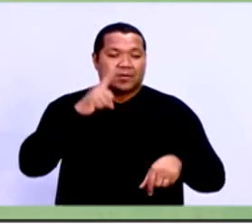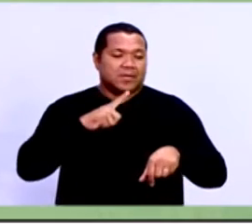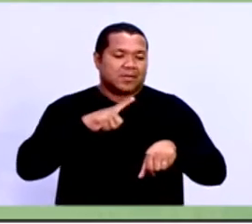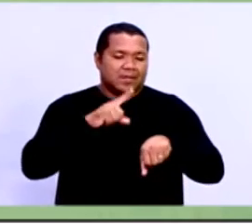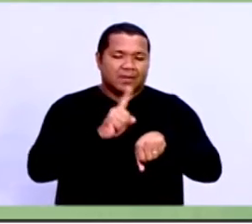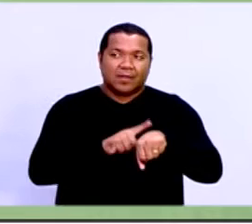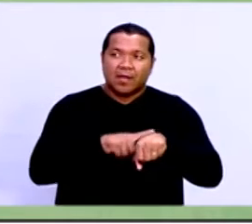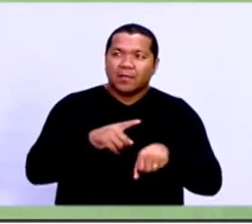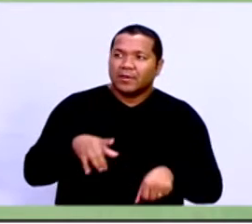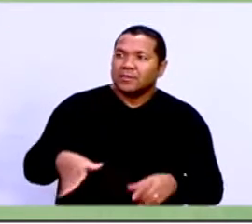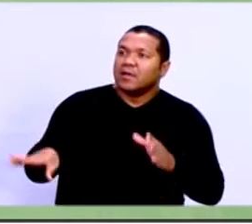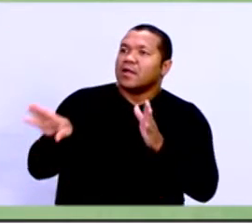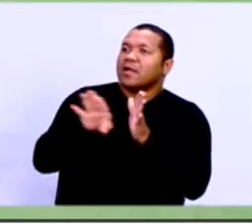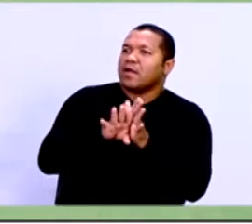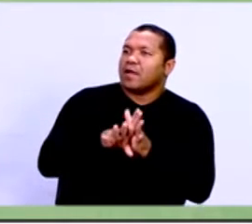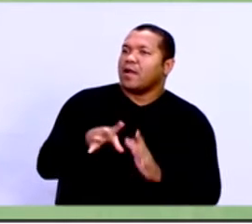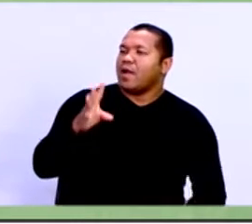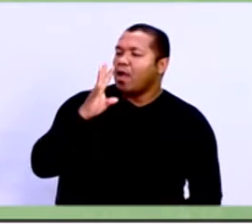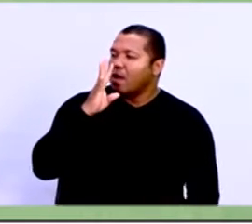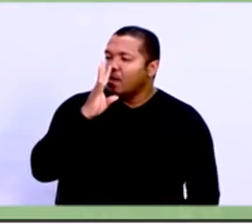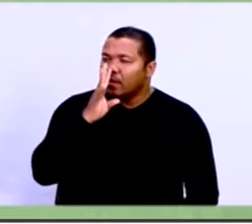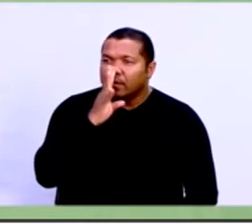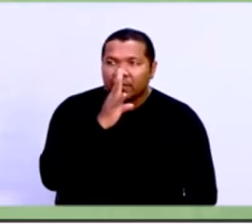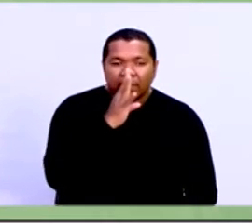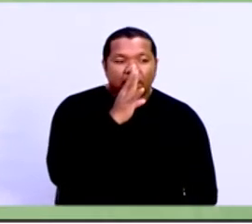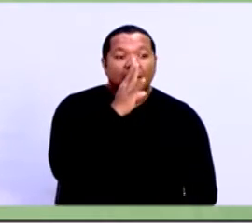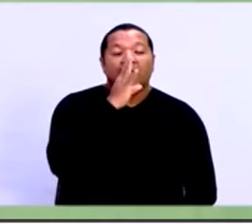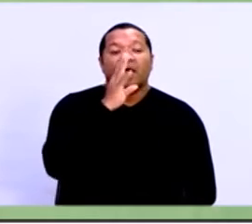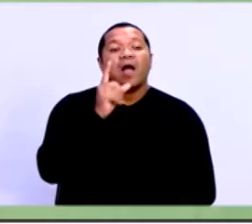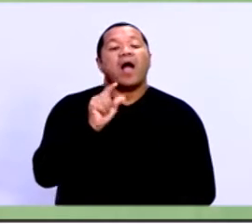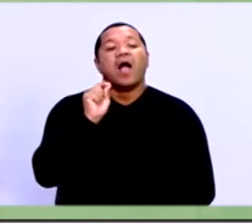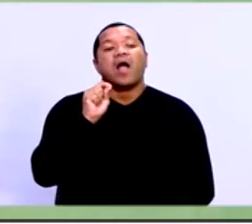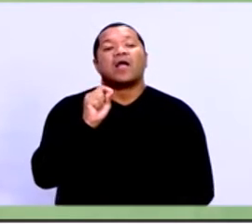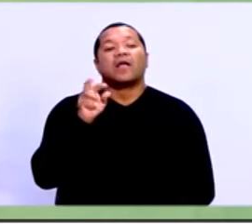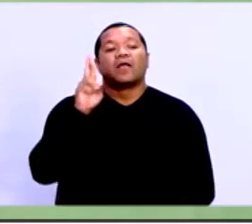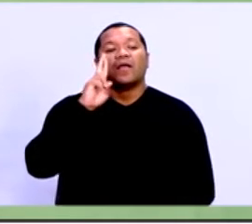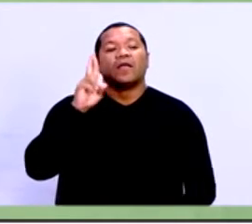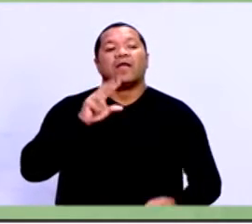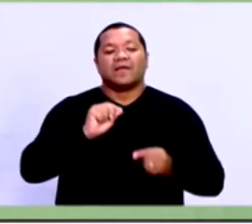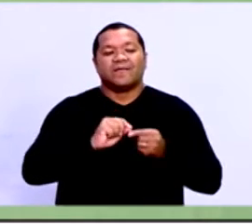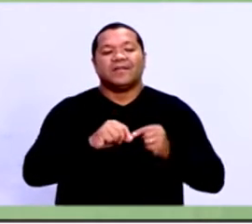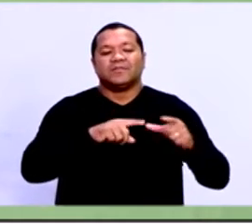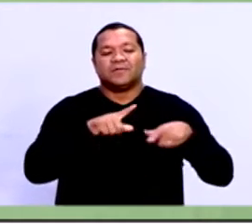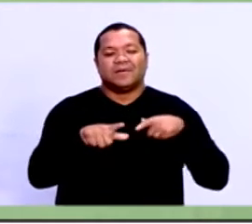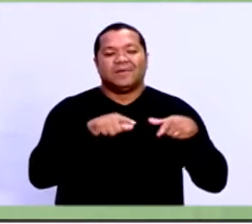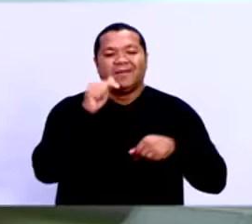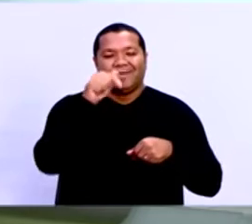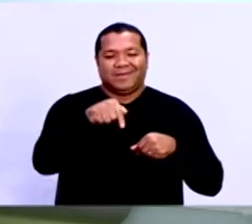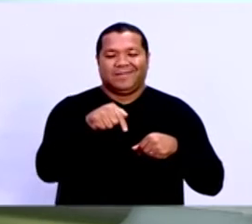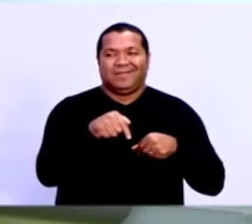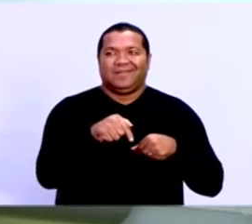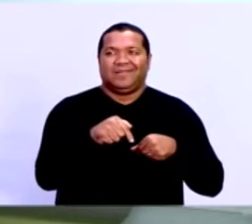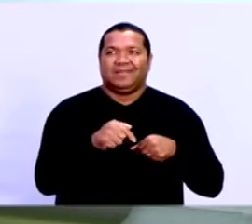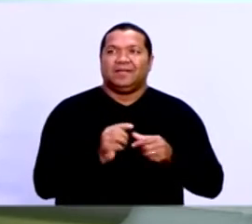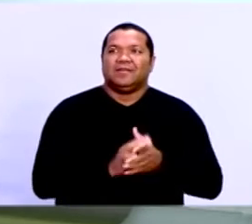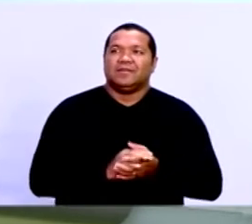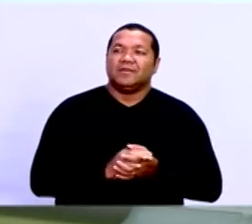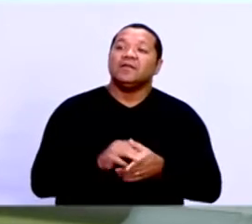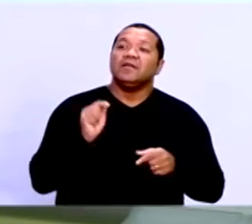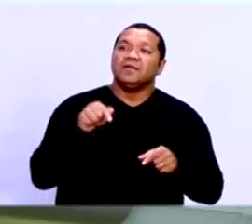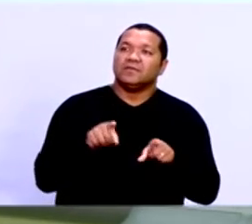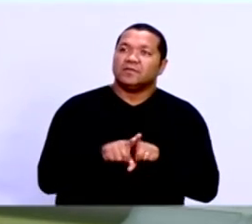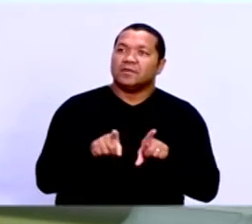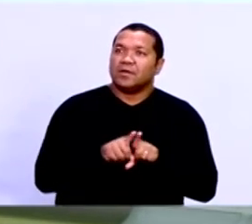para observar diretamente quem desenvolve o trabalho e isso é também